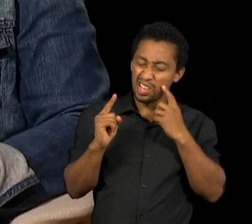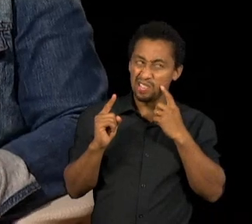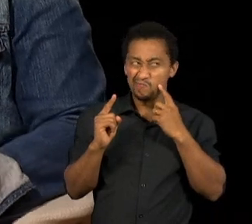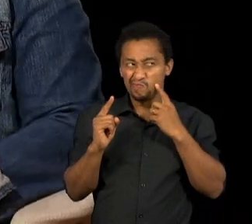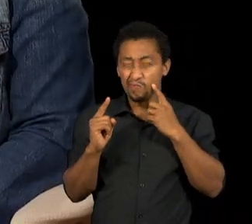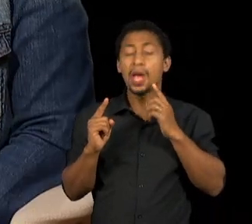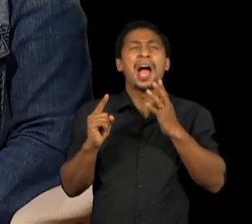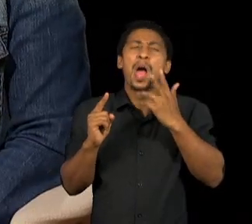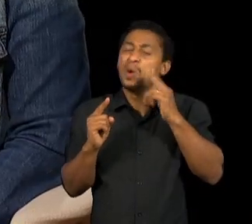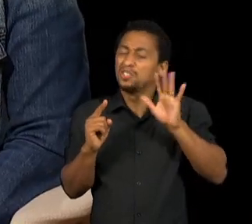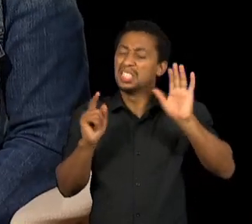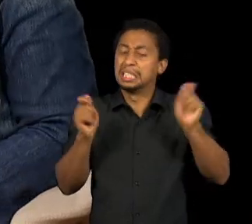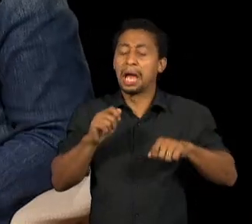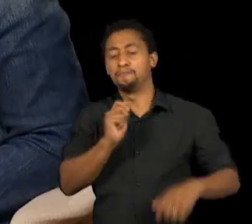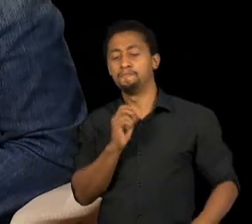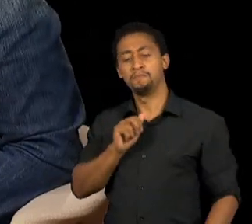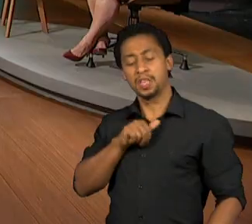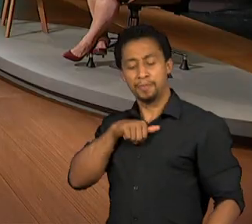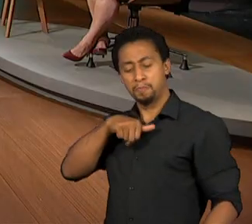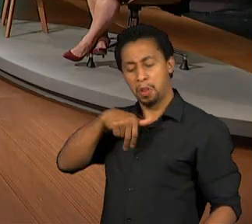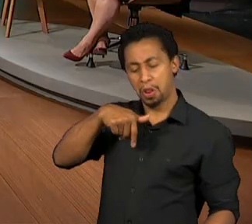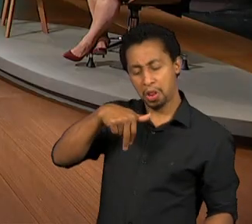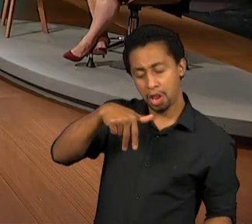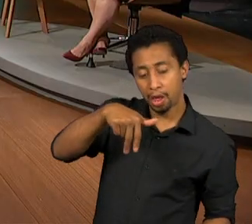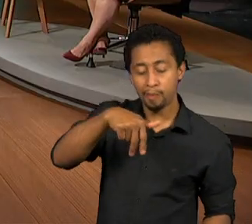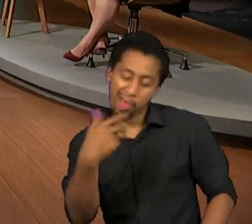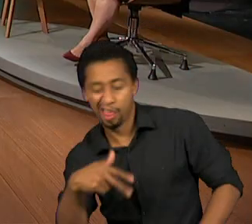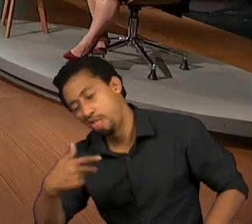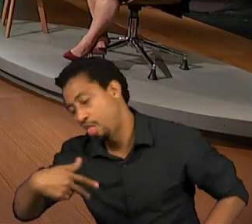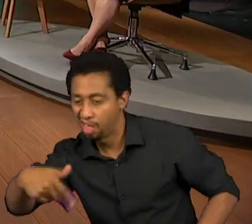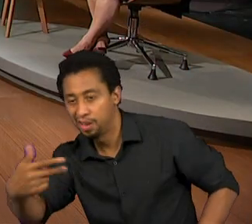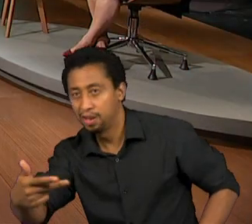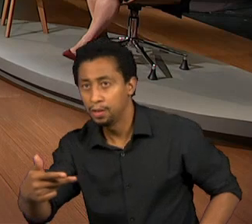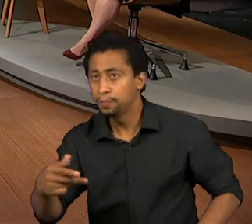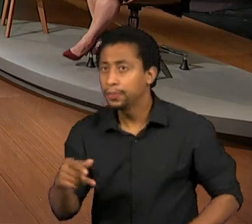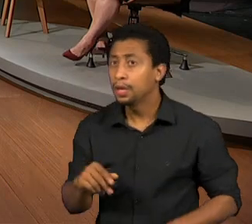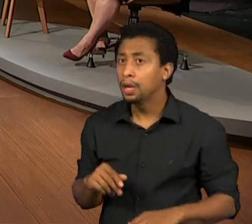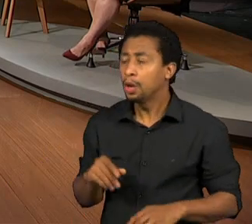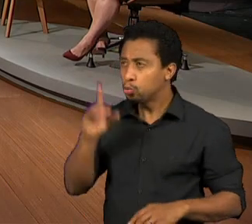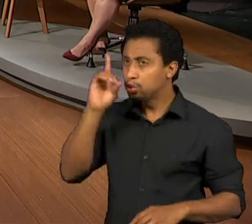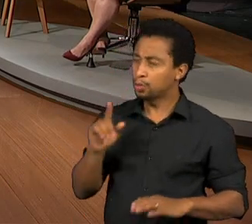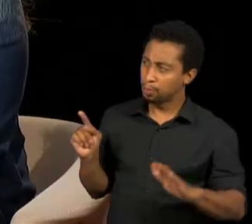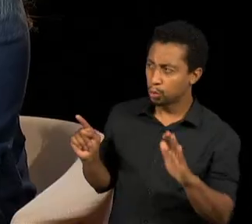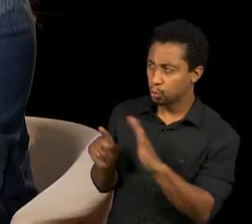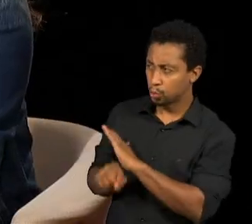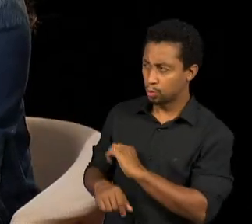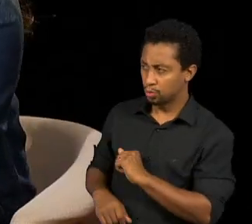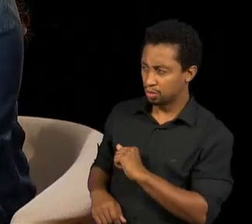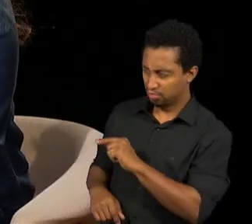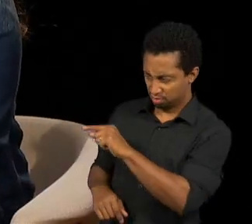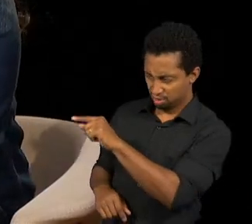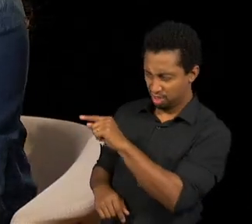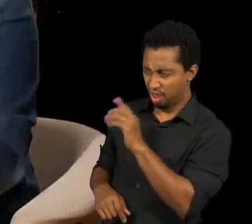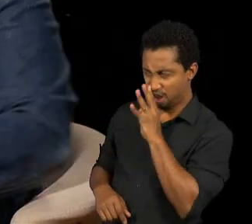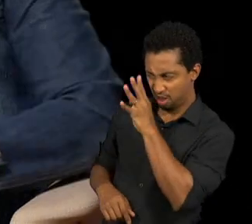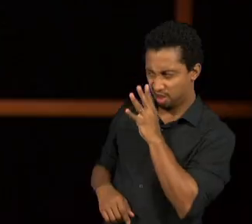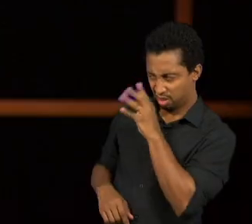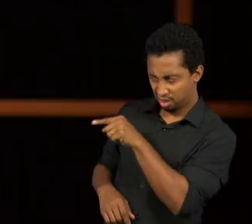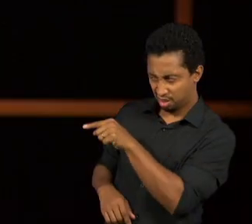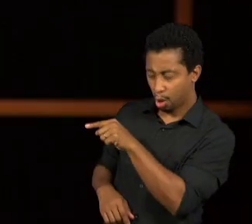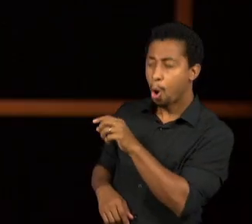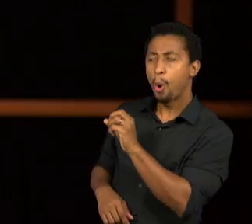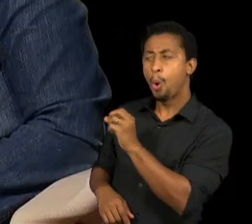Newton Travesso me chamou e falou assim, você entrou de propósito assim ou você, tipo, tropeçou? Foi